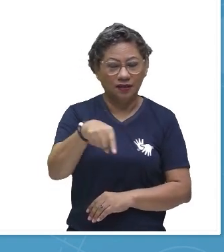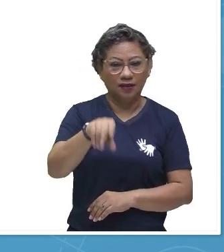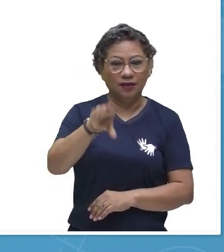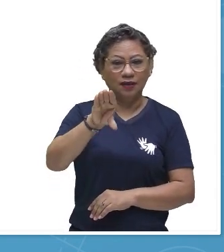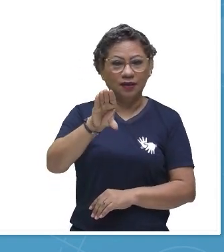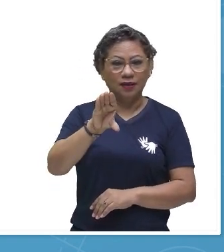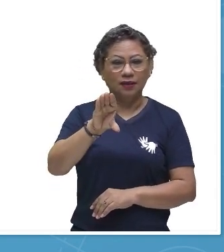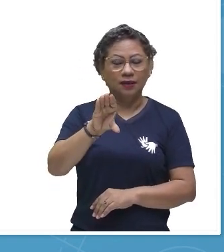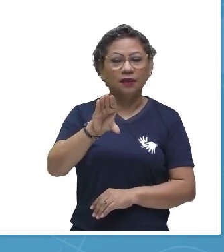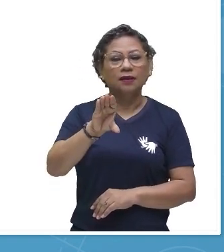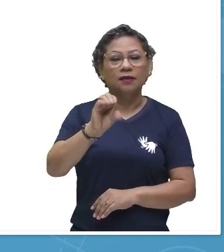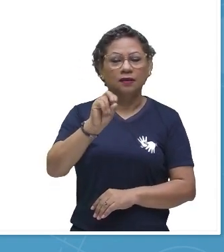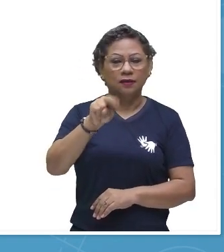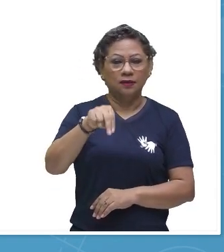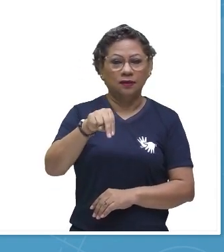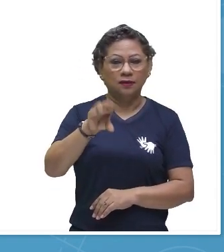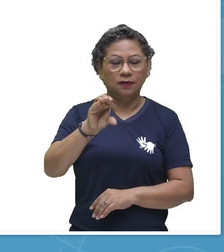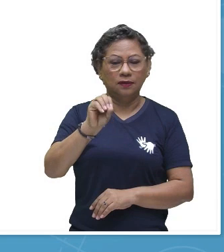concorrentes.